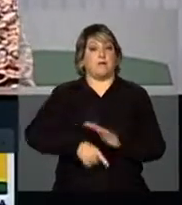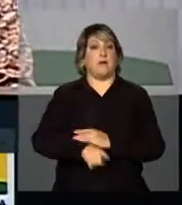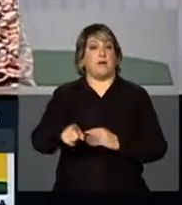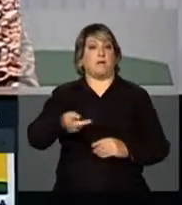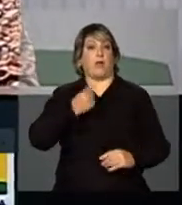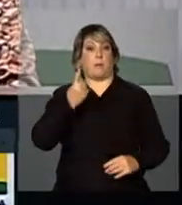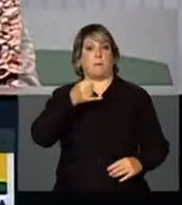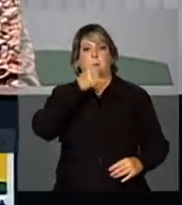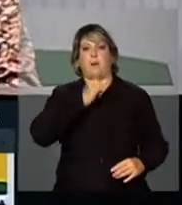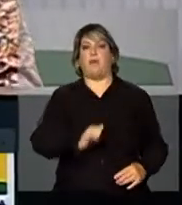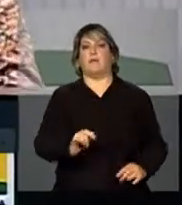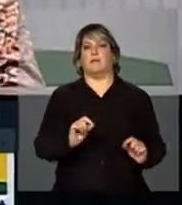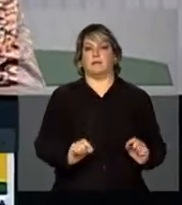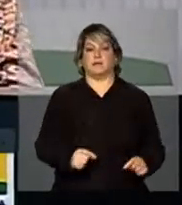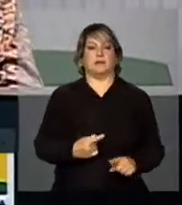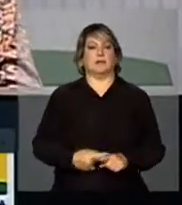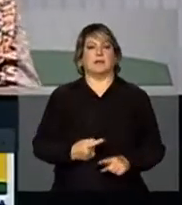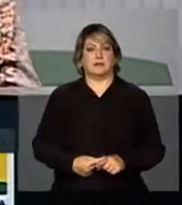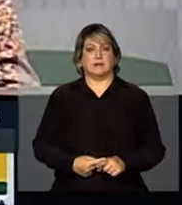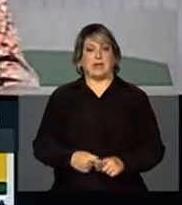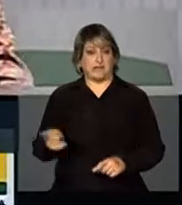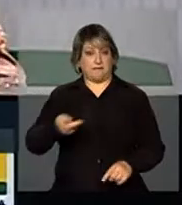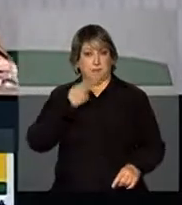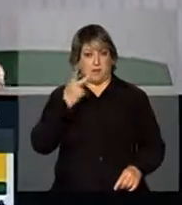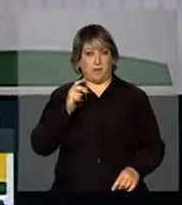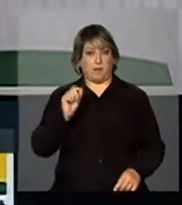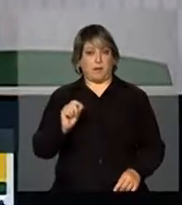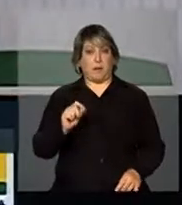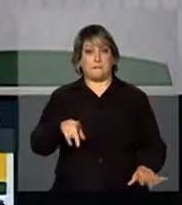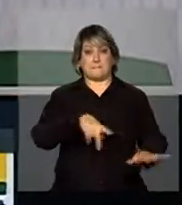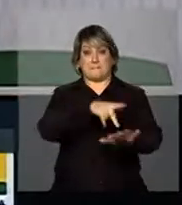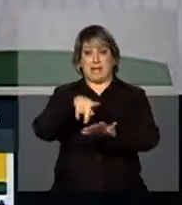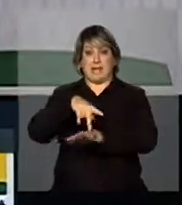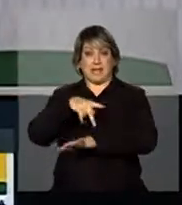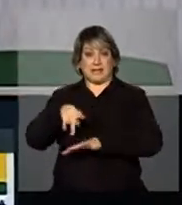profecia ele dizia que países continentais